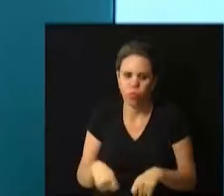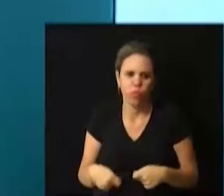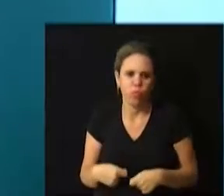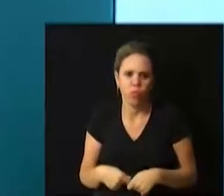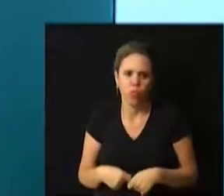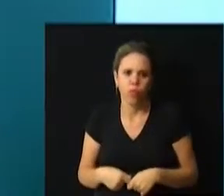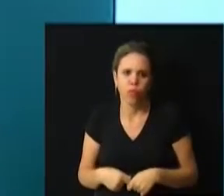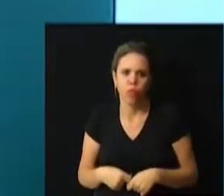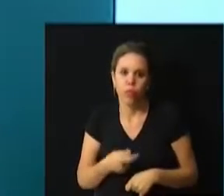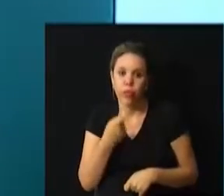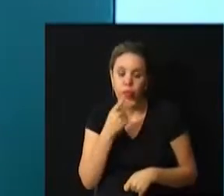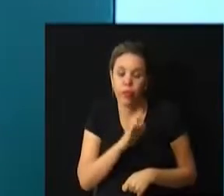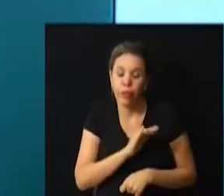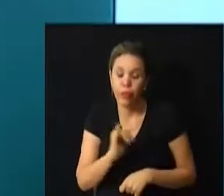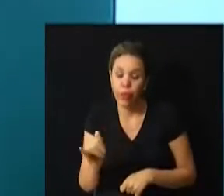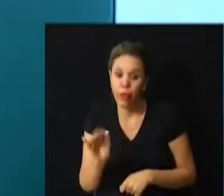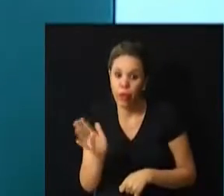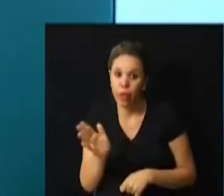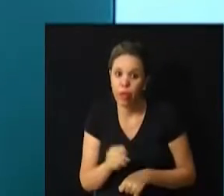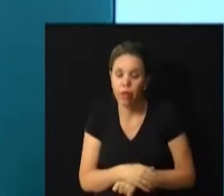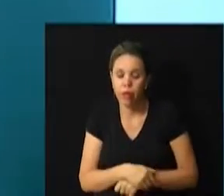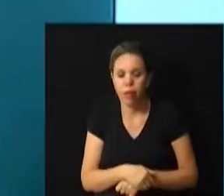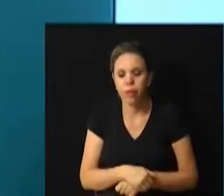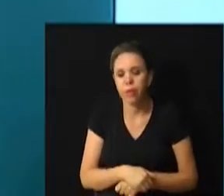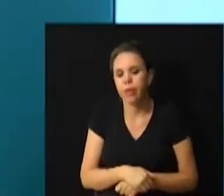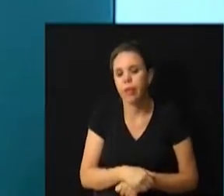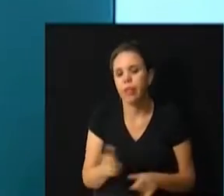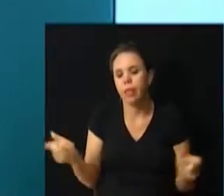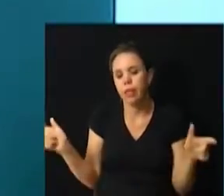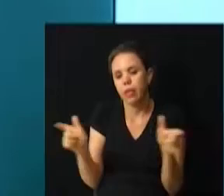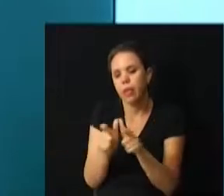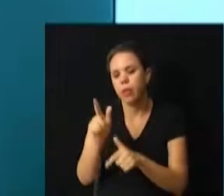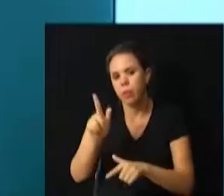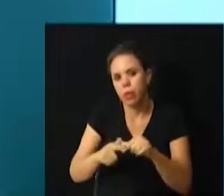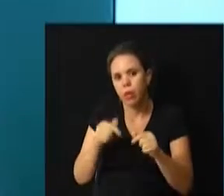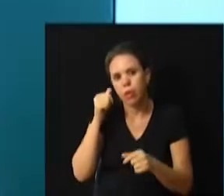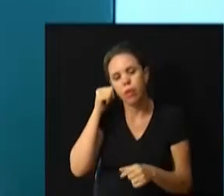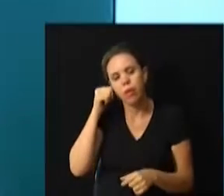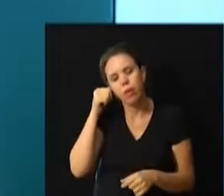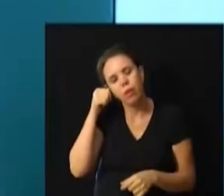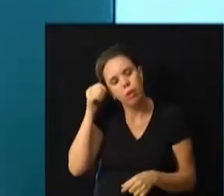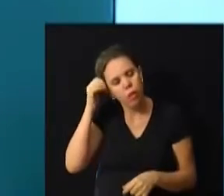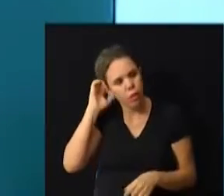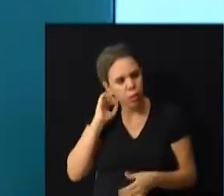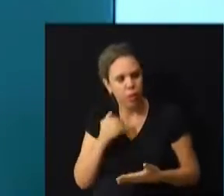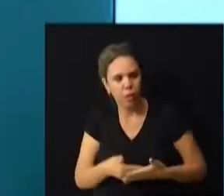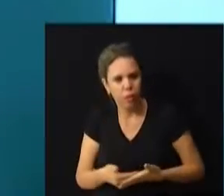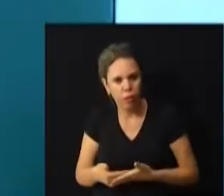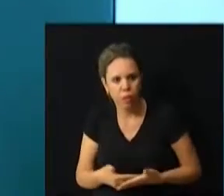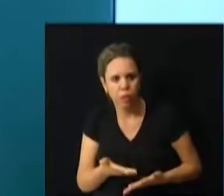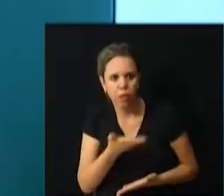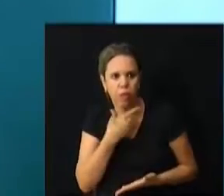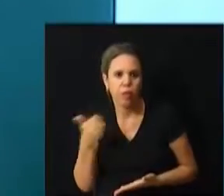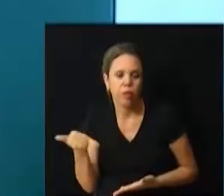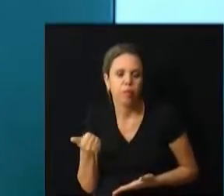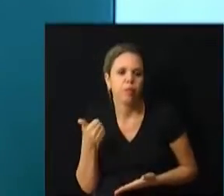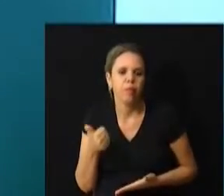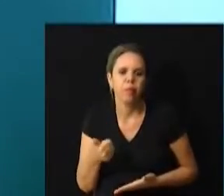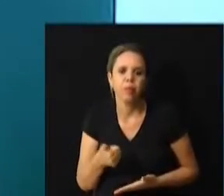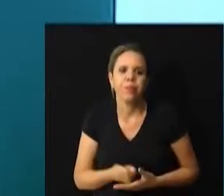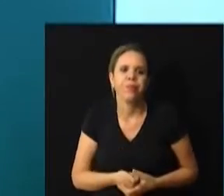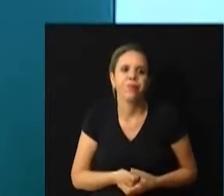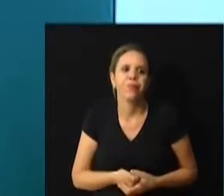já está já proscrito, né? É aquilo que eu falei. Quanto menos acessório no berço do nenê,